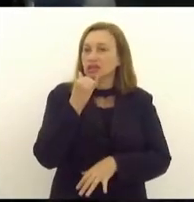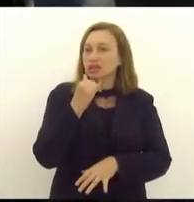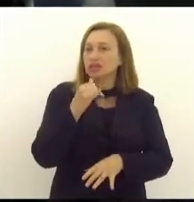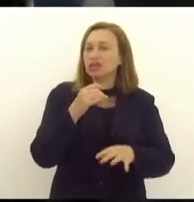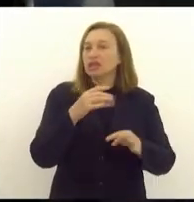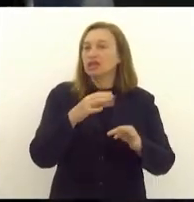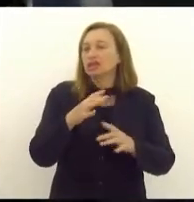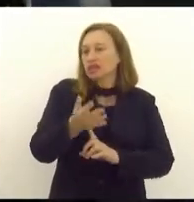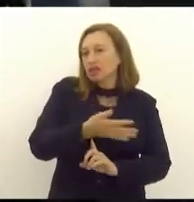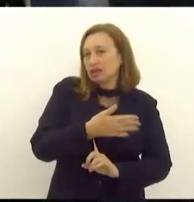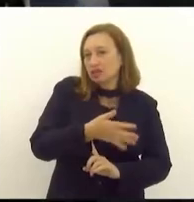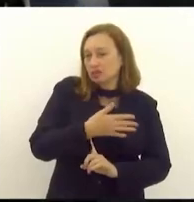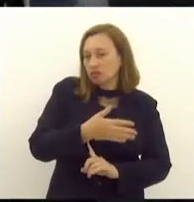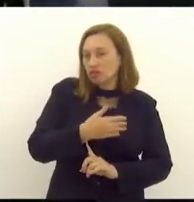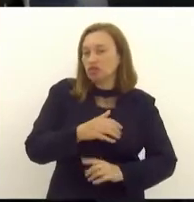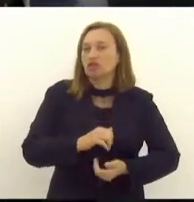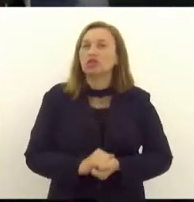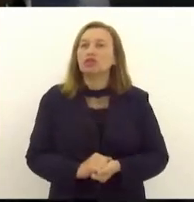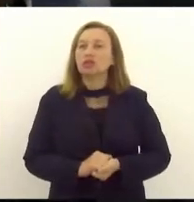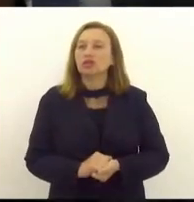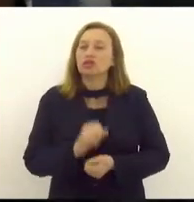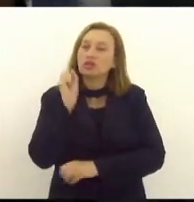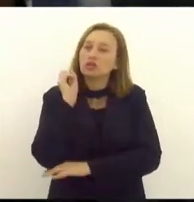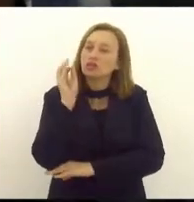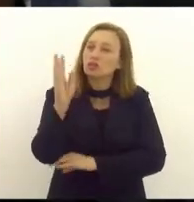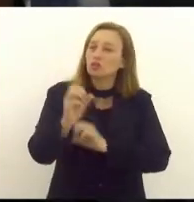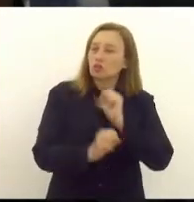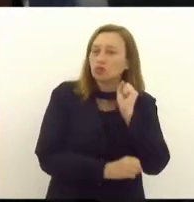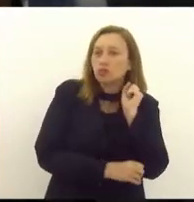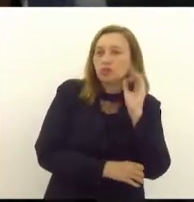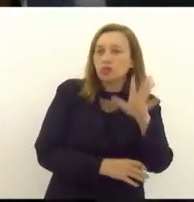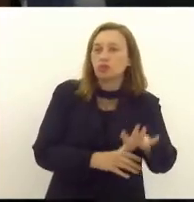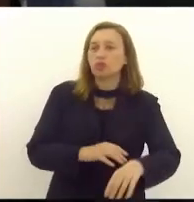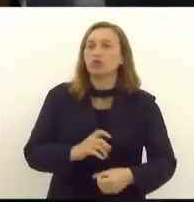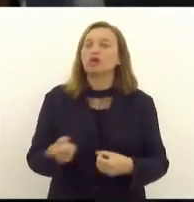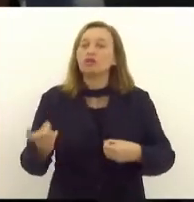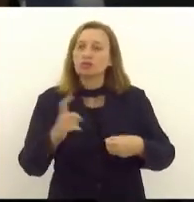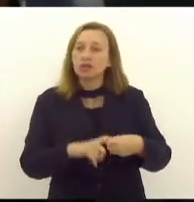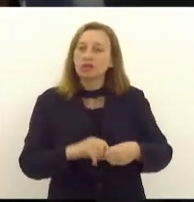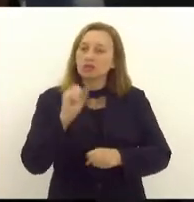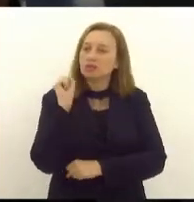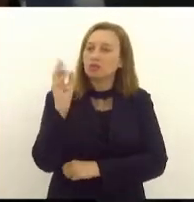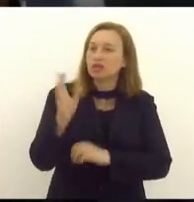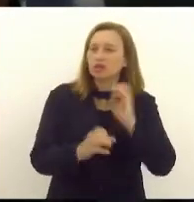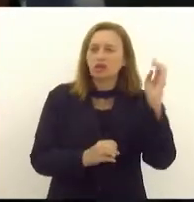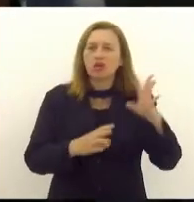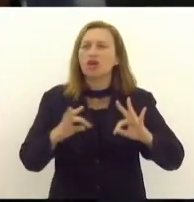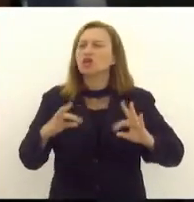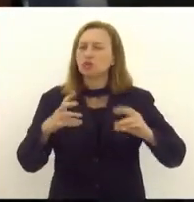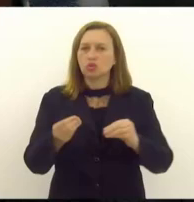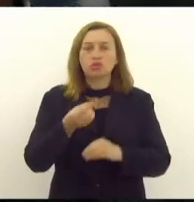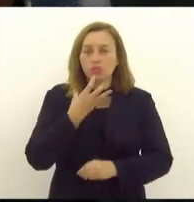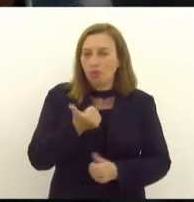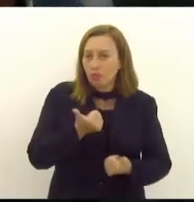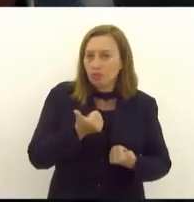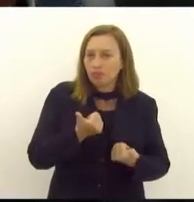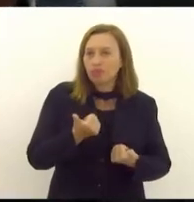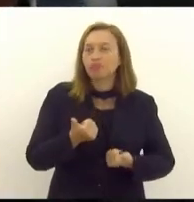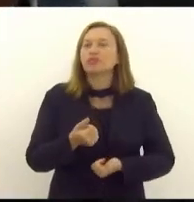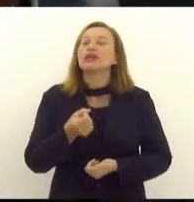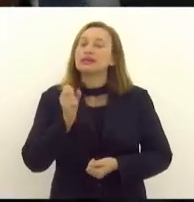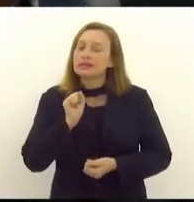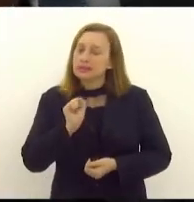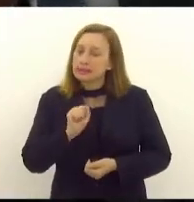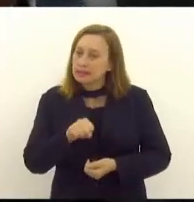ligado ao reflorestamento ao saneamento a recuperação ambiental isso é tudo de bom e isso